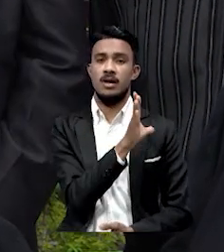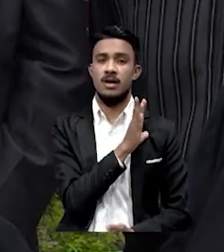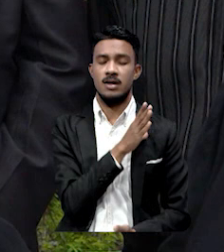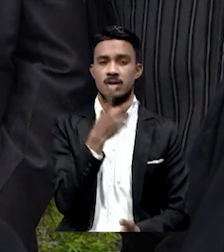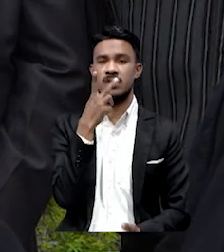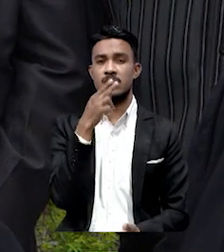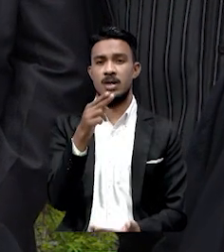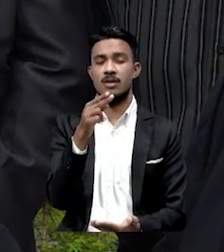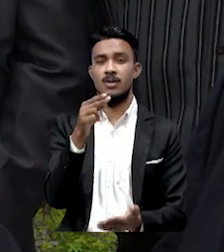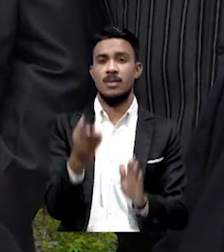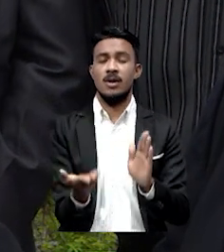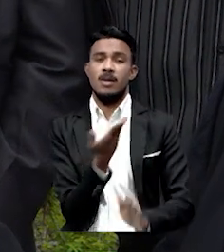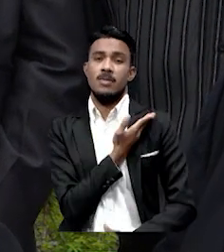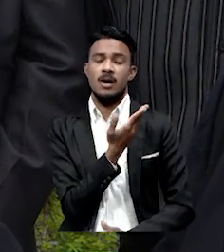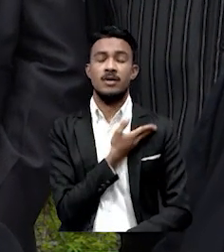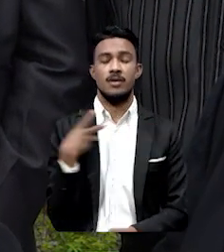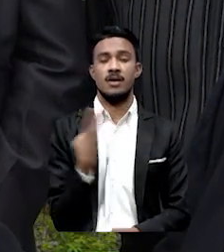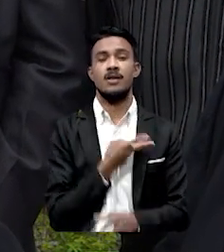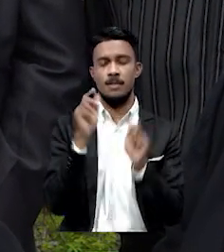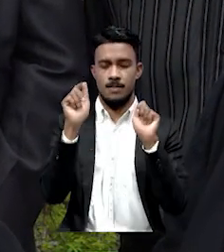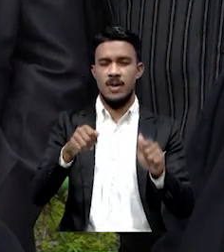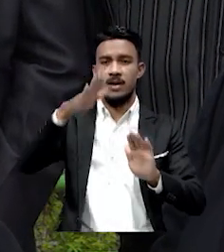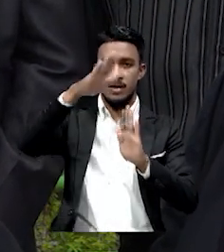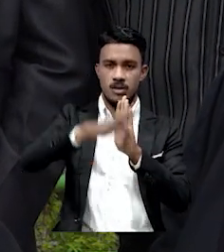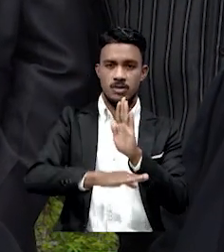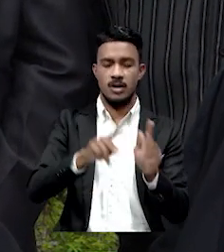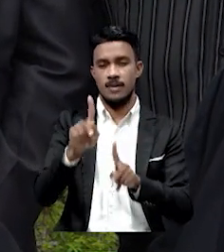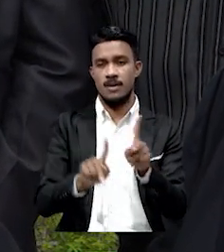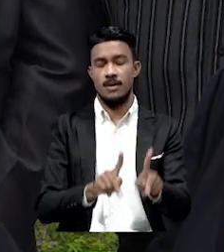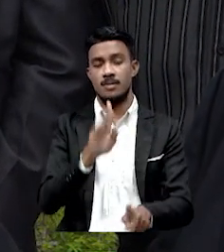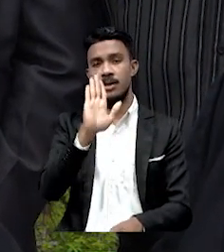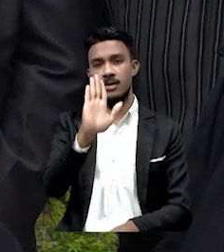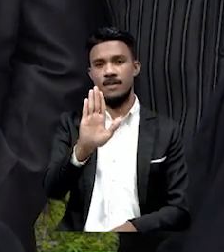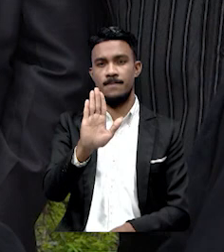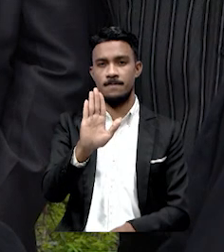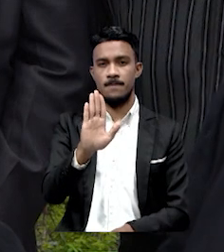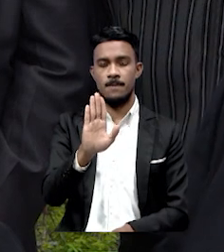bem folha as. Então, belemos reduz a mania